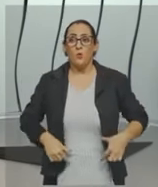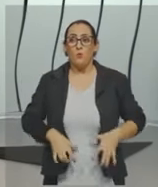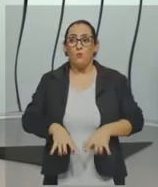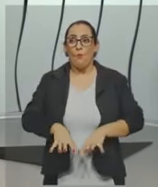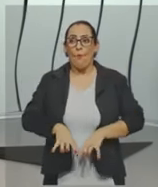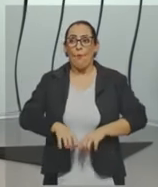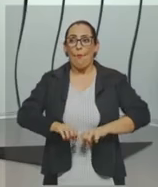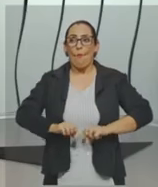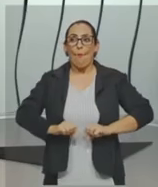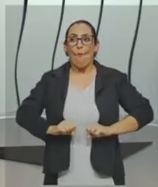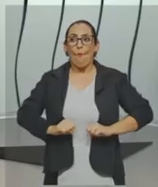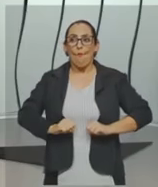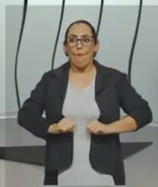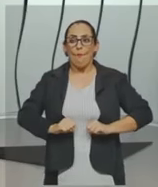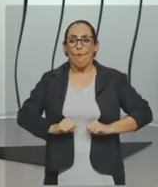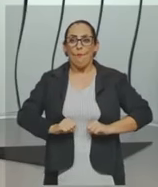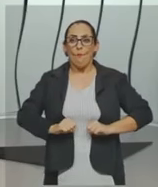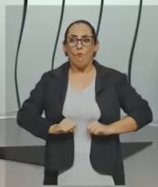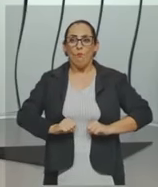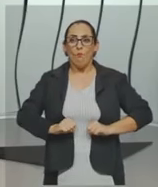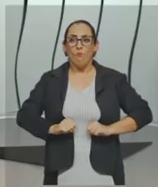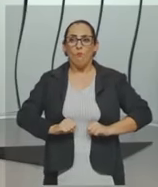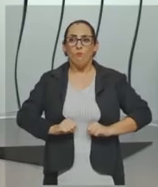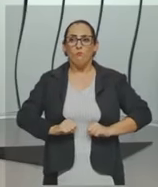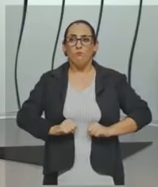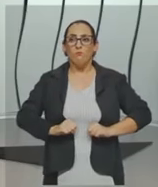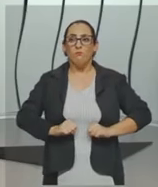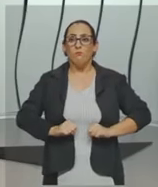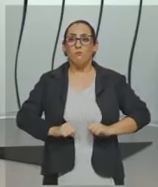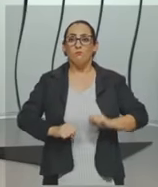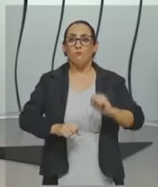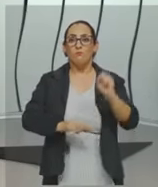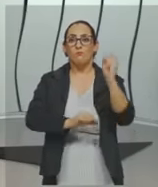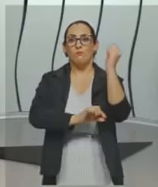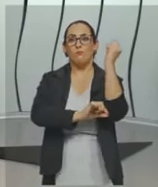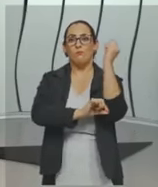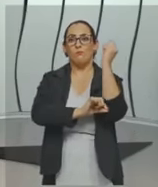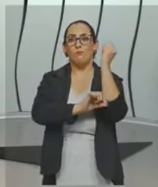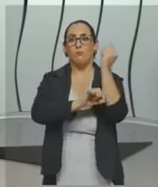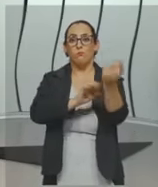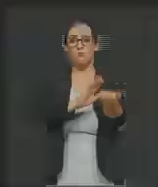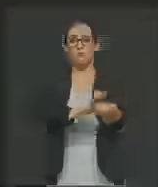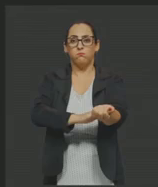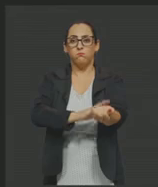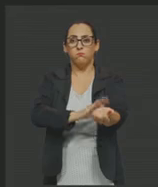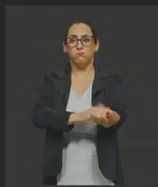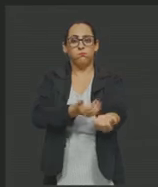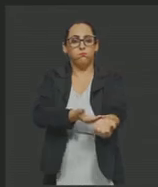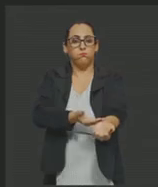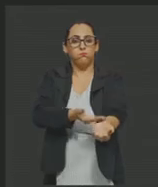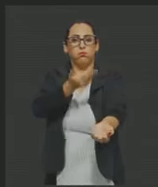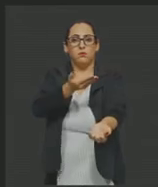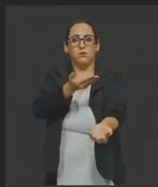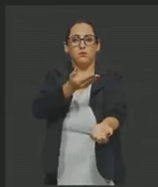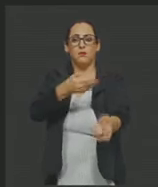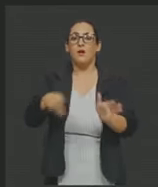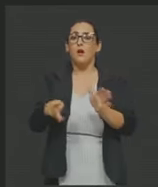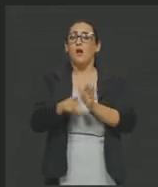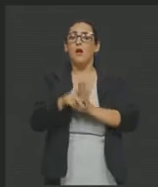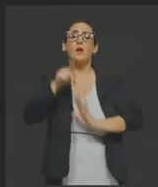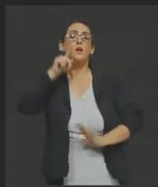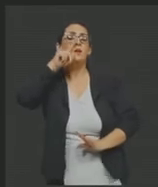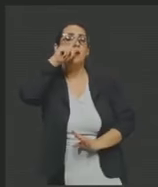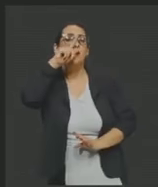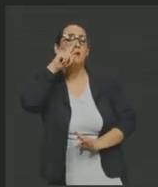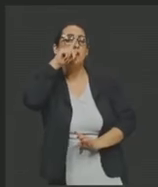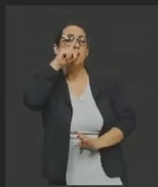contrair as artérias, os vasos e vai aumentar a pressão. Isso, gente, é uma reação de estresse, de perigo, tá? E isso